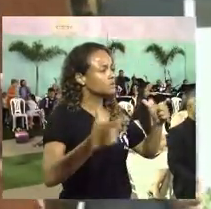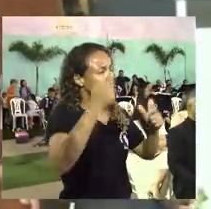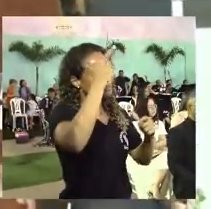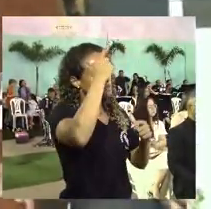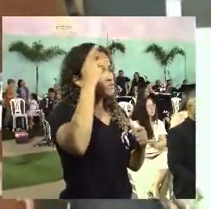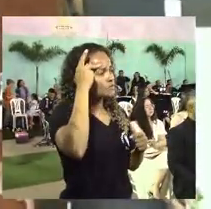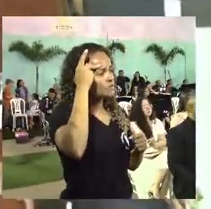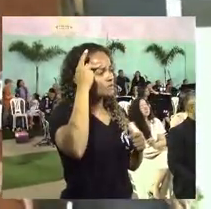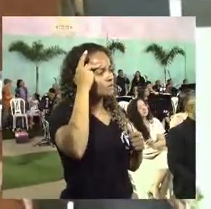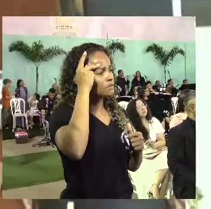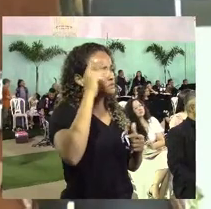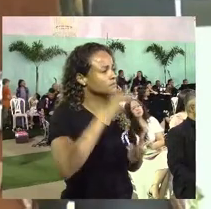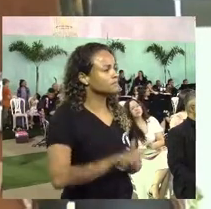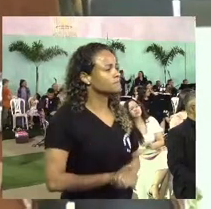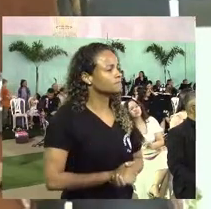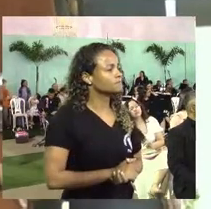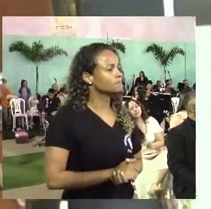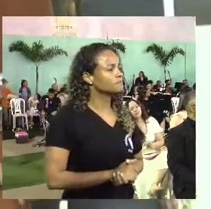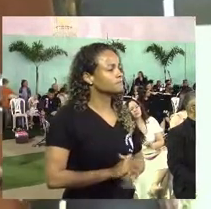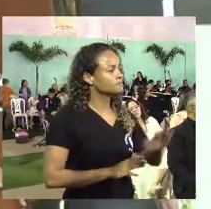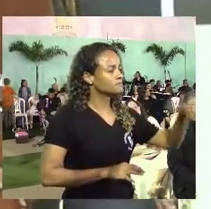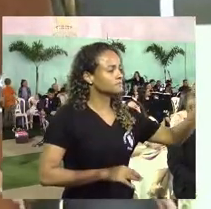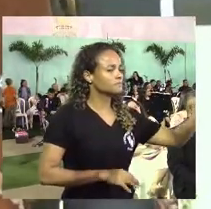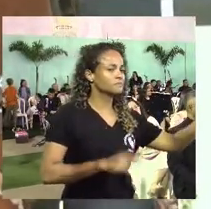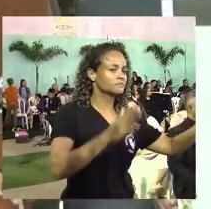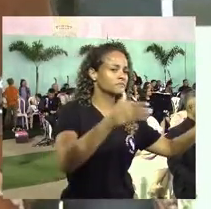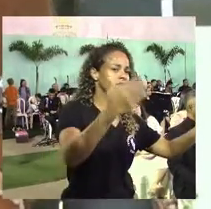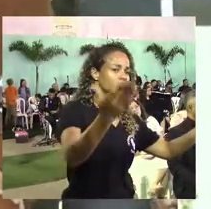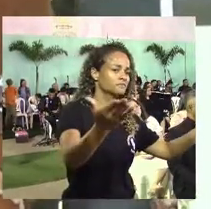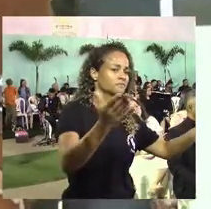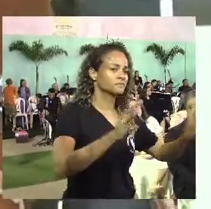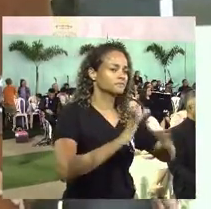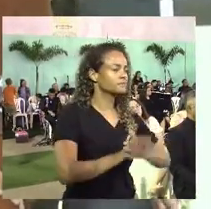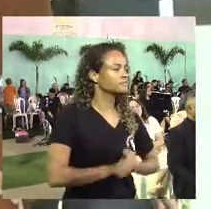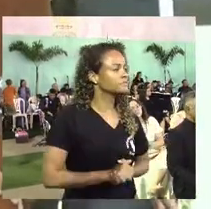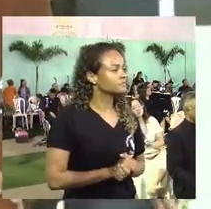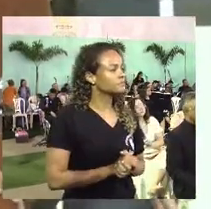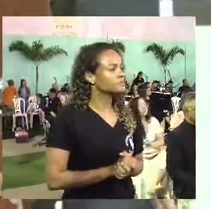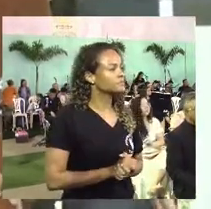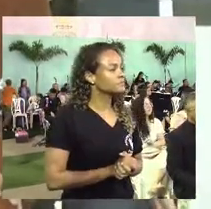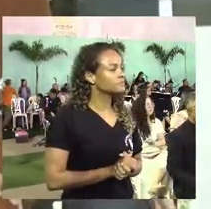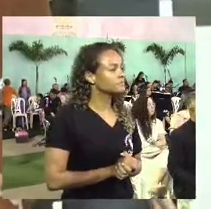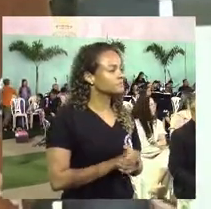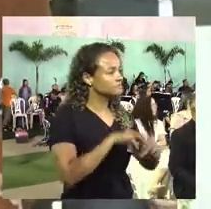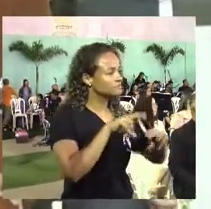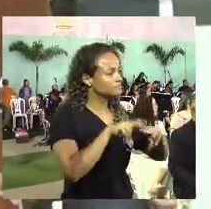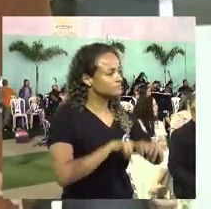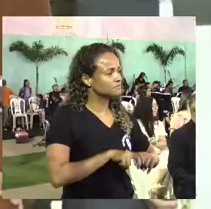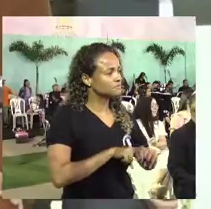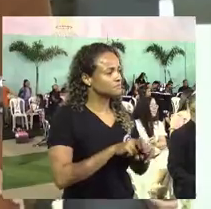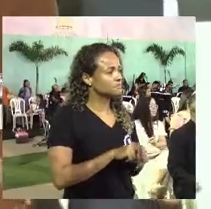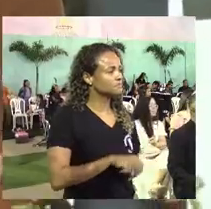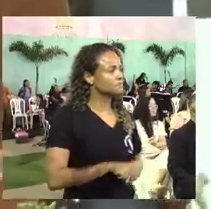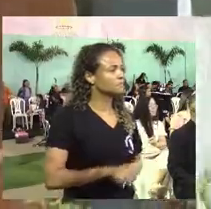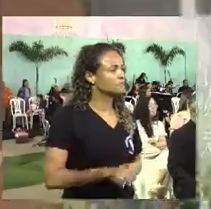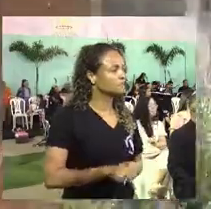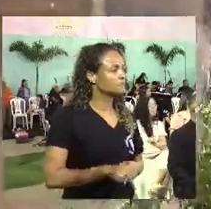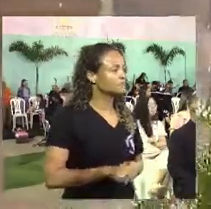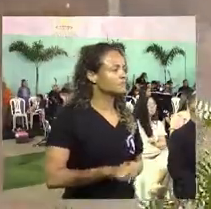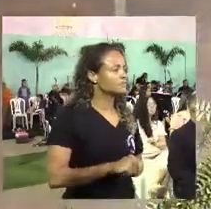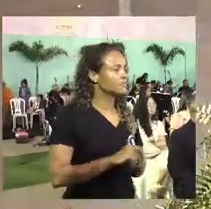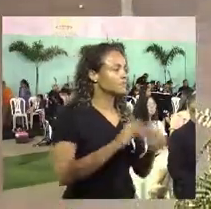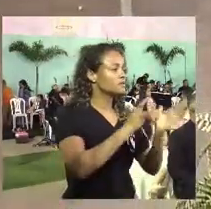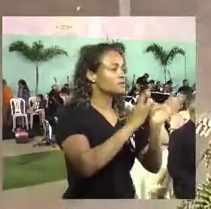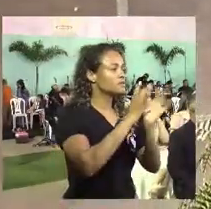cardume lindo chegando a sua direita minha esquerda coloca as minhas para sentar por favor Olhe para cá quando Jesus